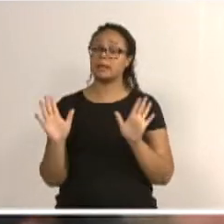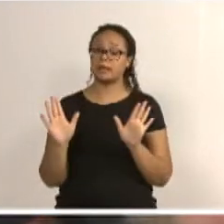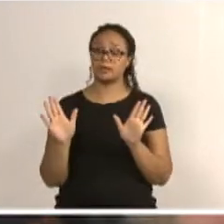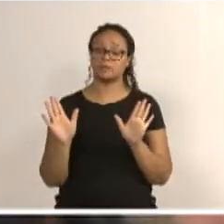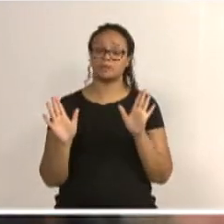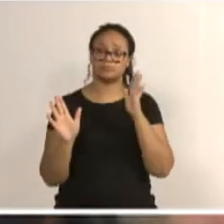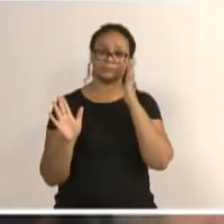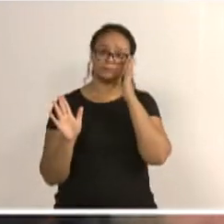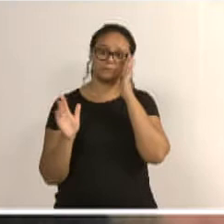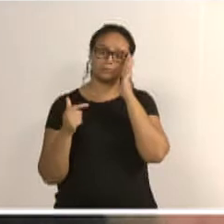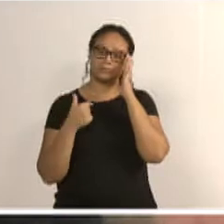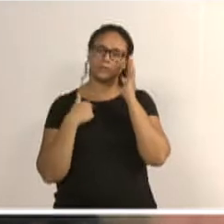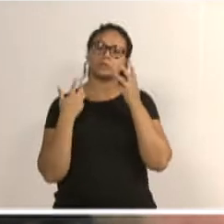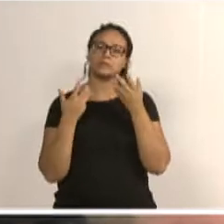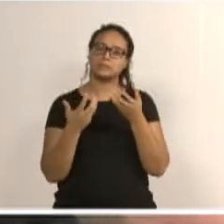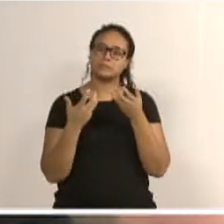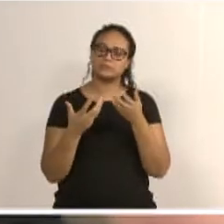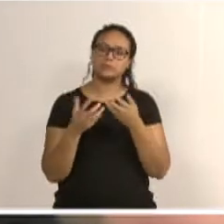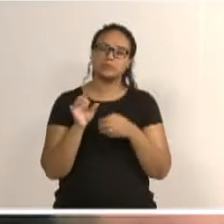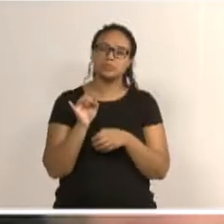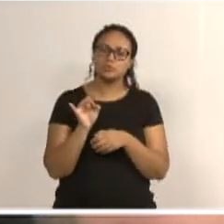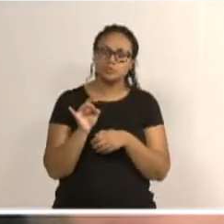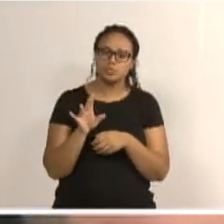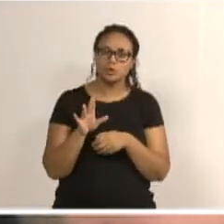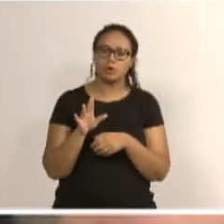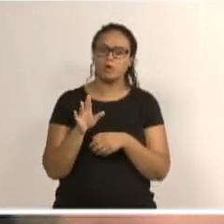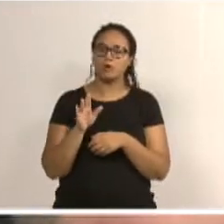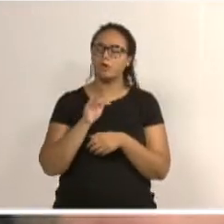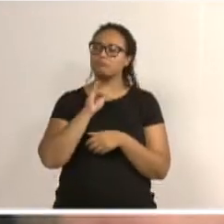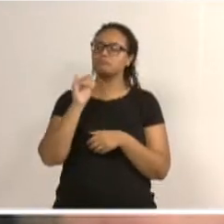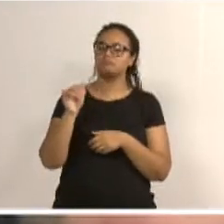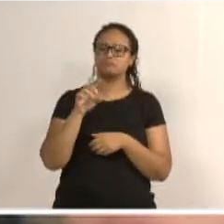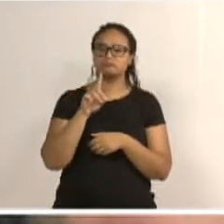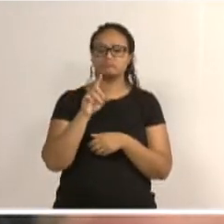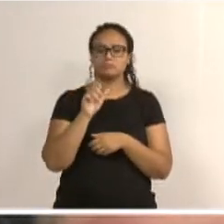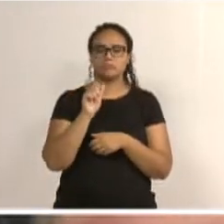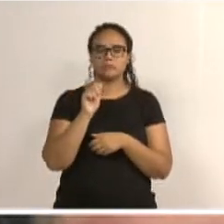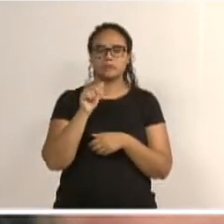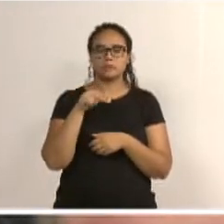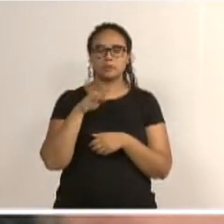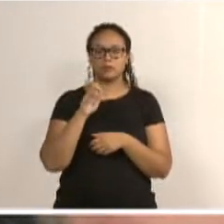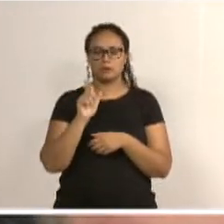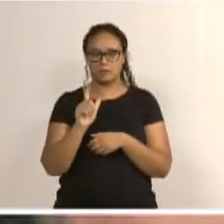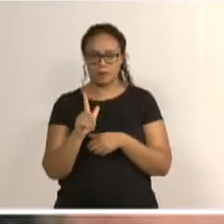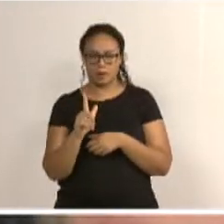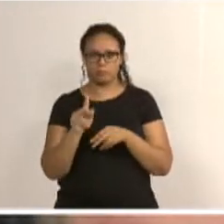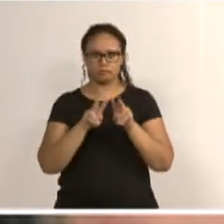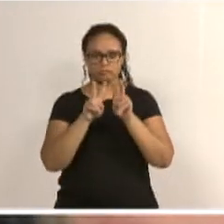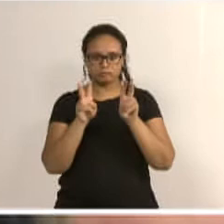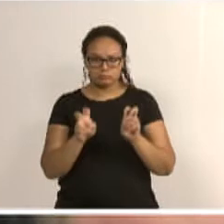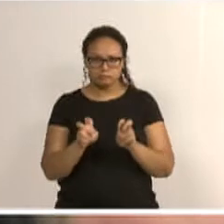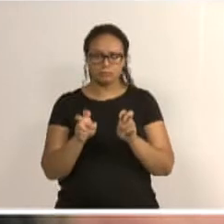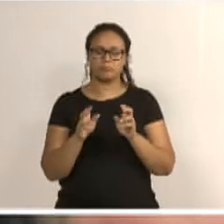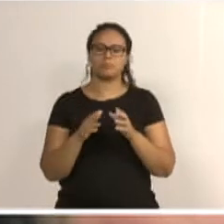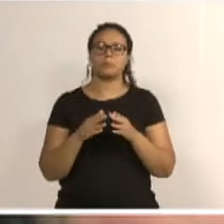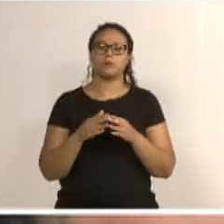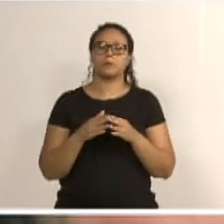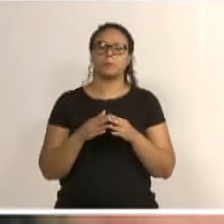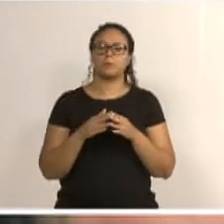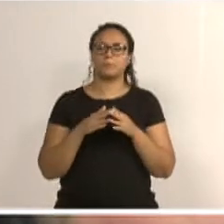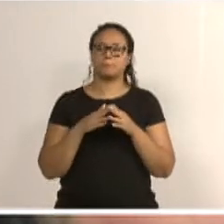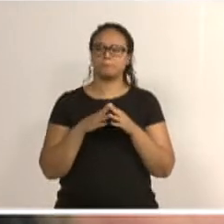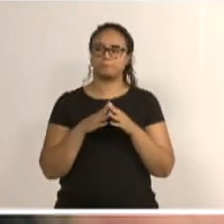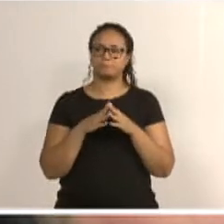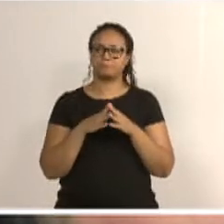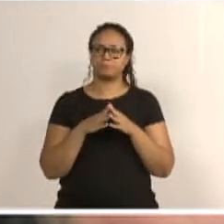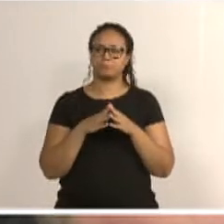né? Eu gostaria só de falar para o Daniel, essa questão de mobilidade, a gente podia ter